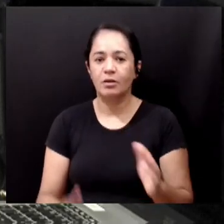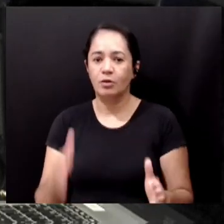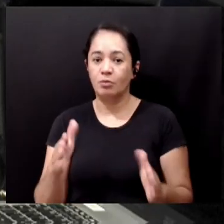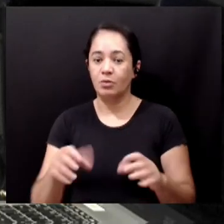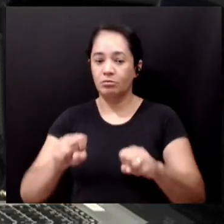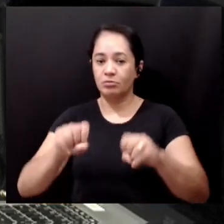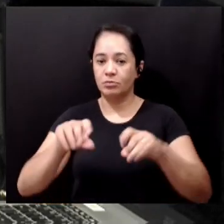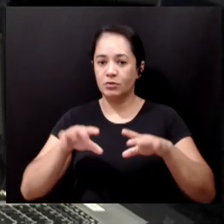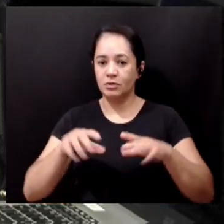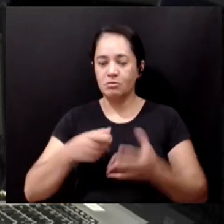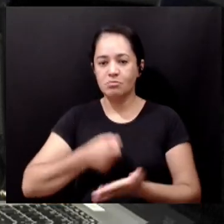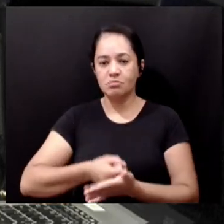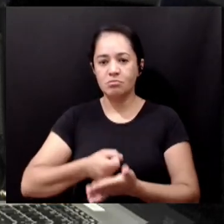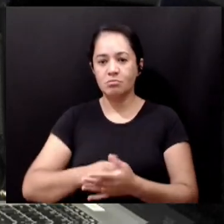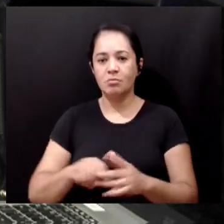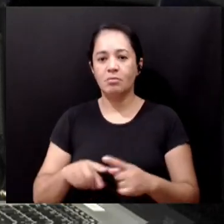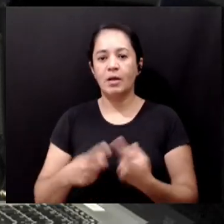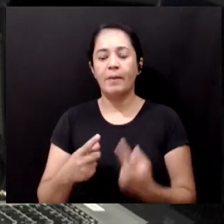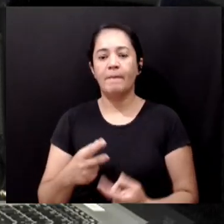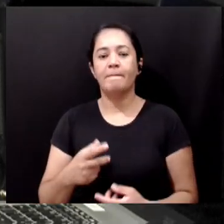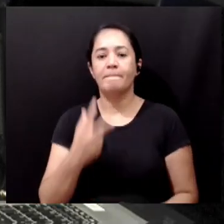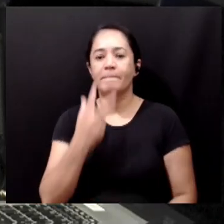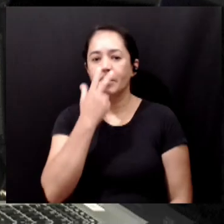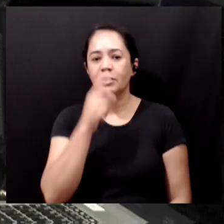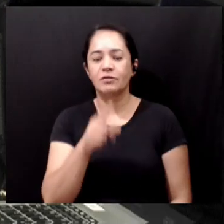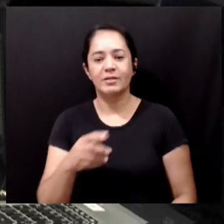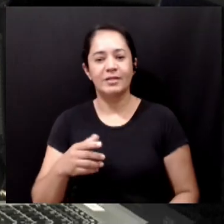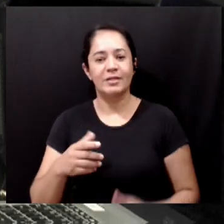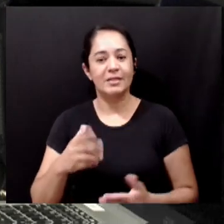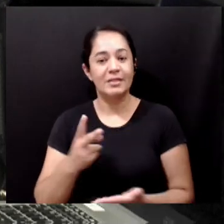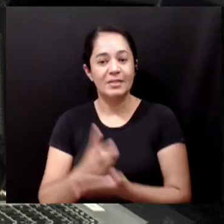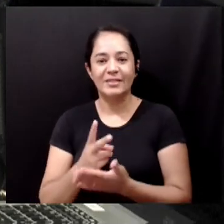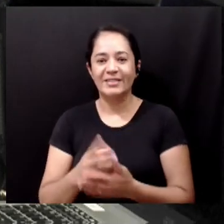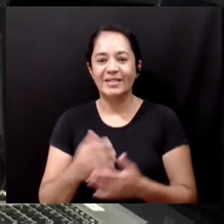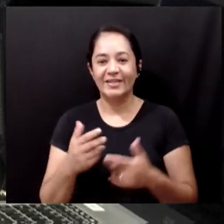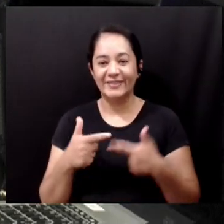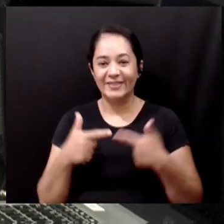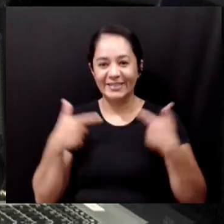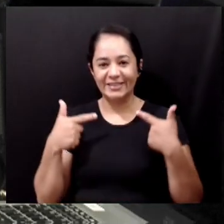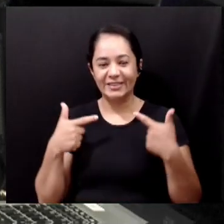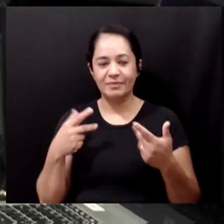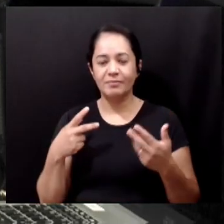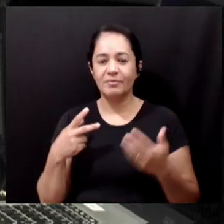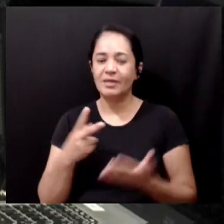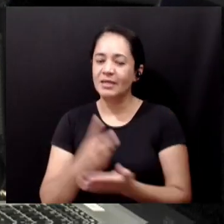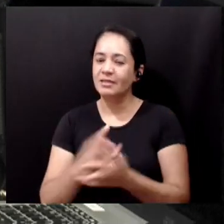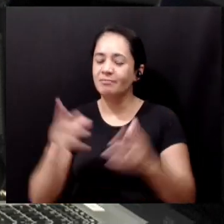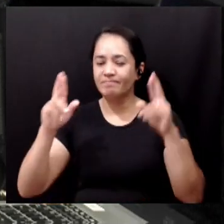bem humorado, sempre esperançoso, sempre trazendo por onde você passa